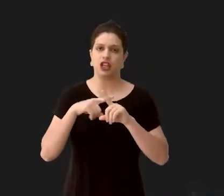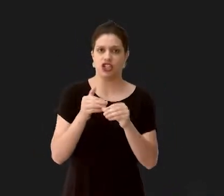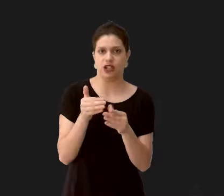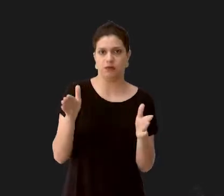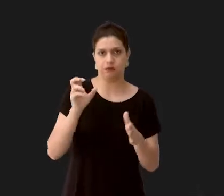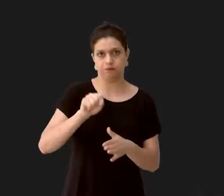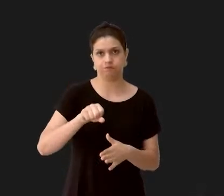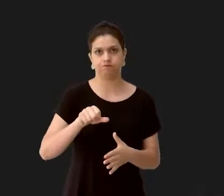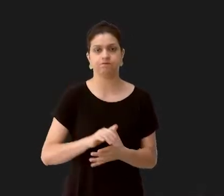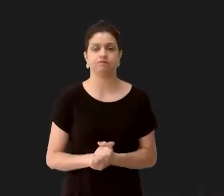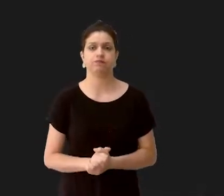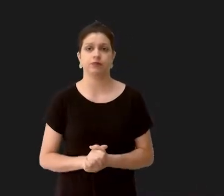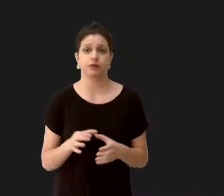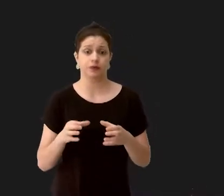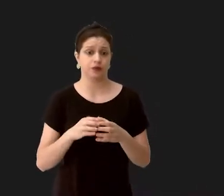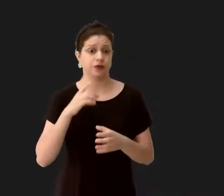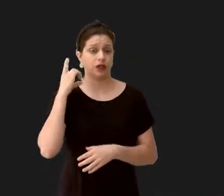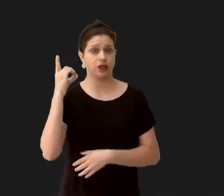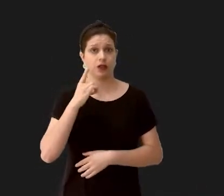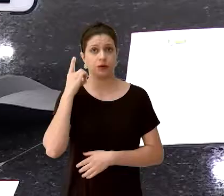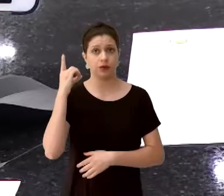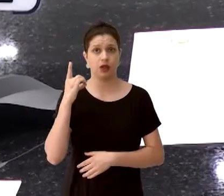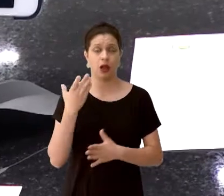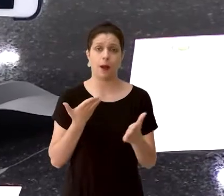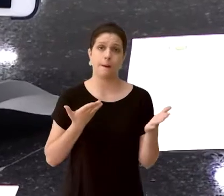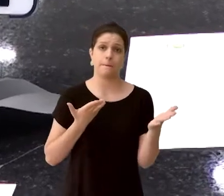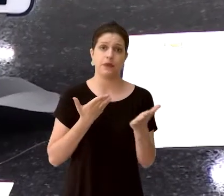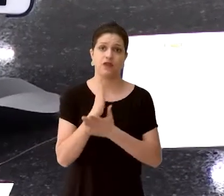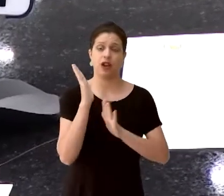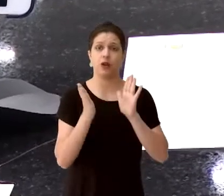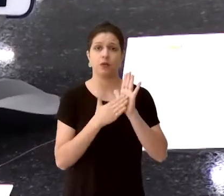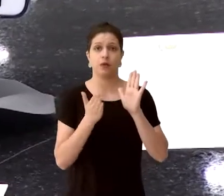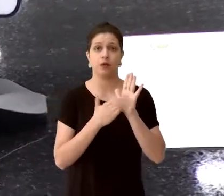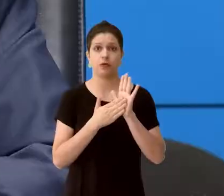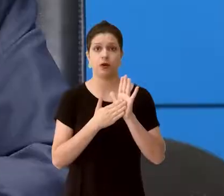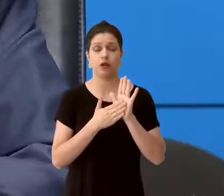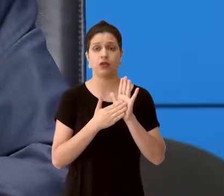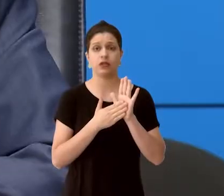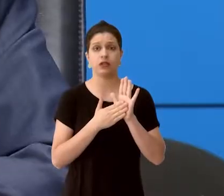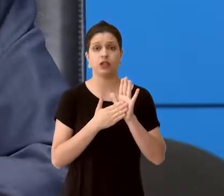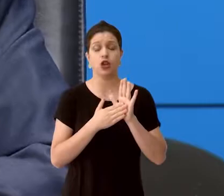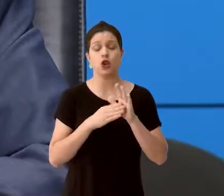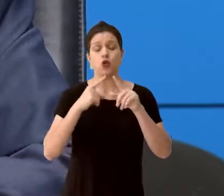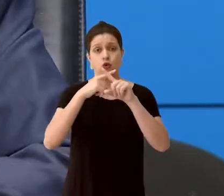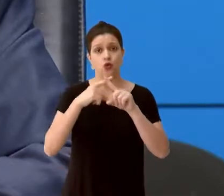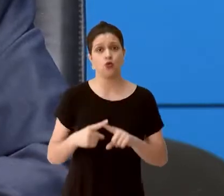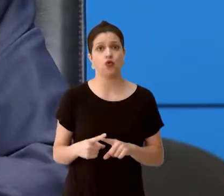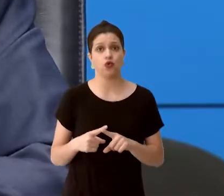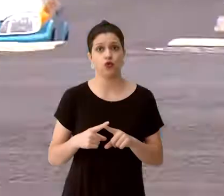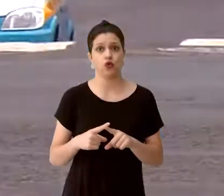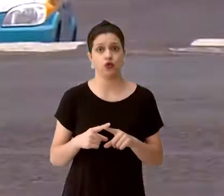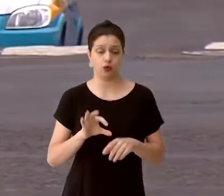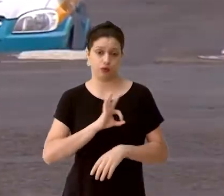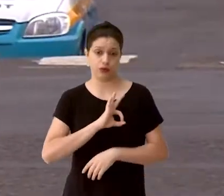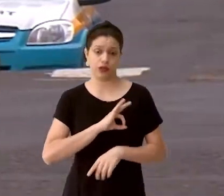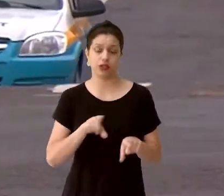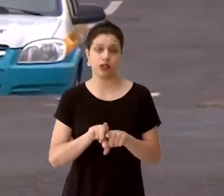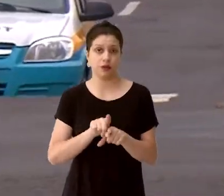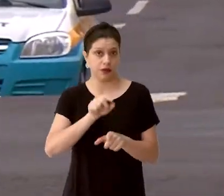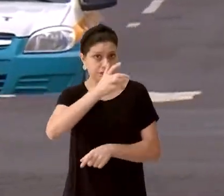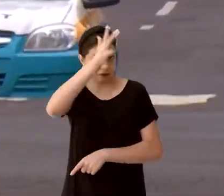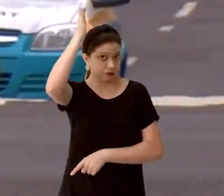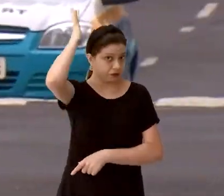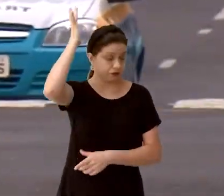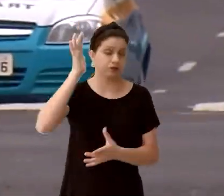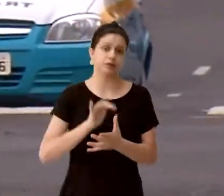deprimidas, então com muita responsabilidade as igrejas estão abrindo. Parlamentares aprovaram proposta do Poder Executivo para estender o prazo de etapas dos concursos